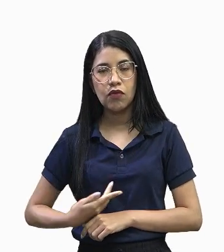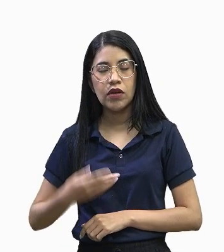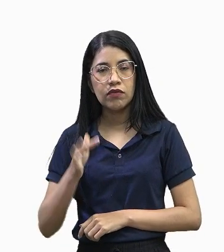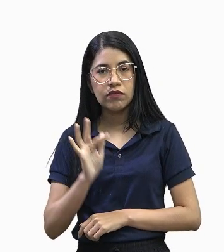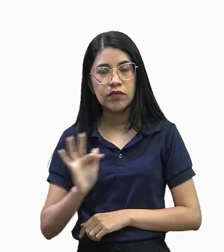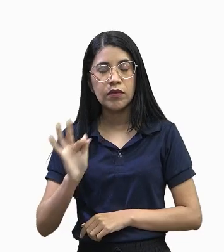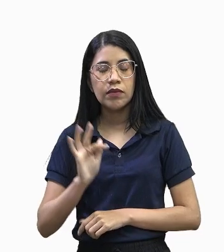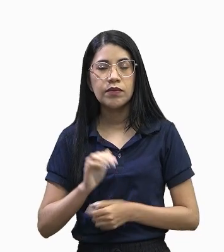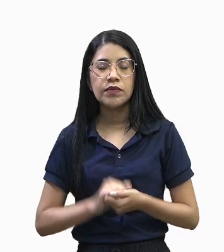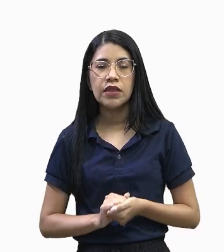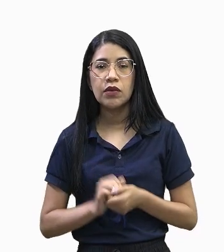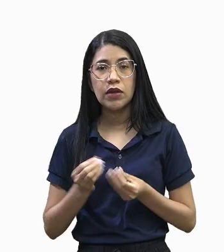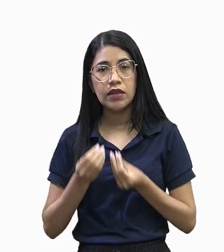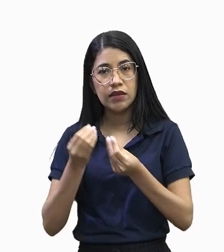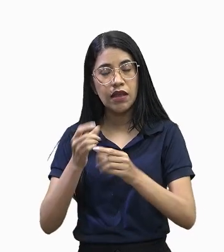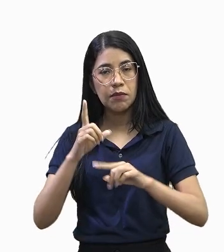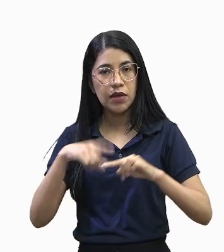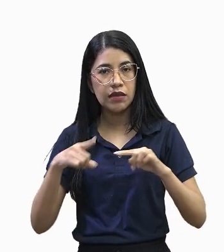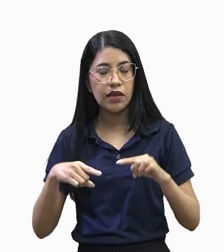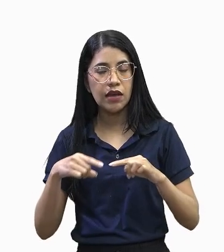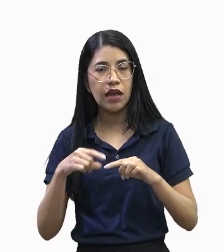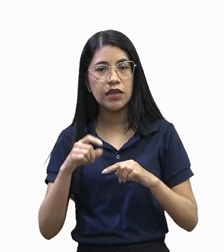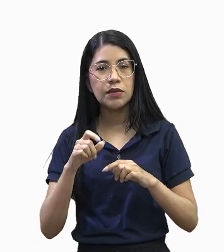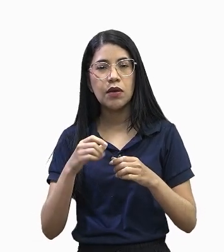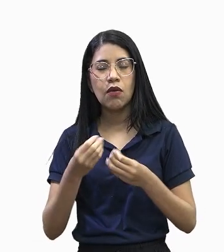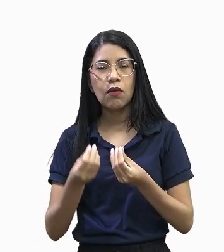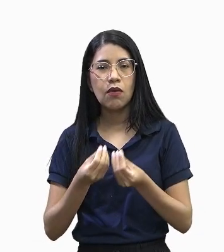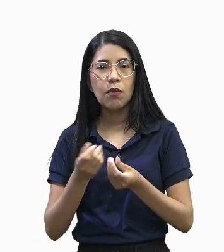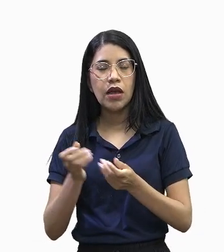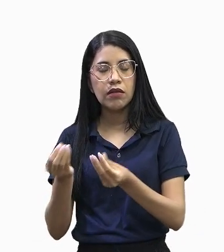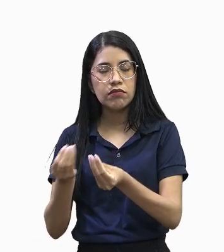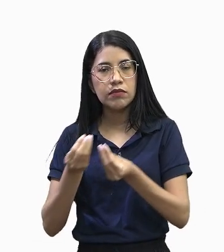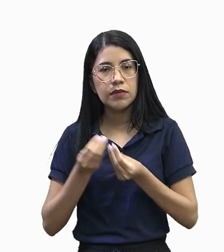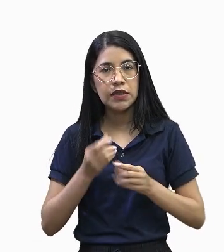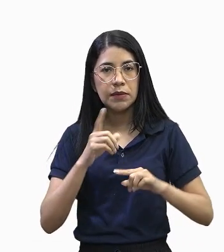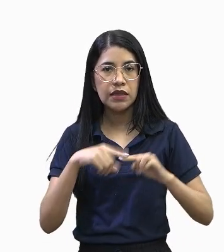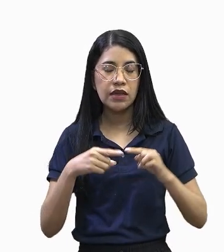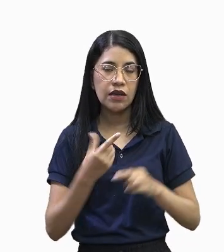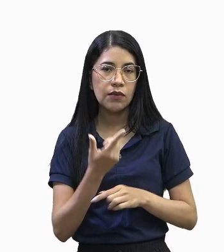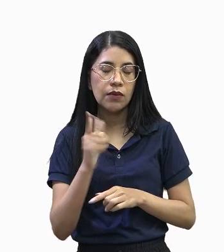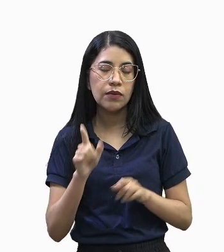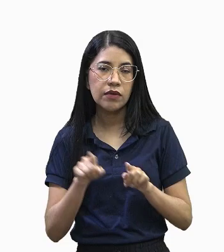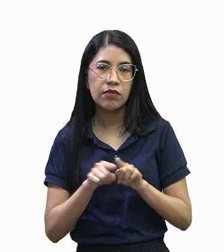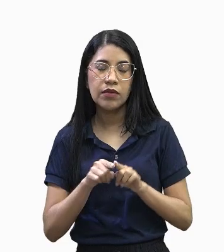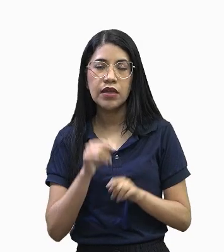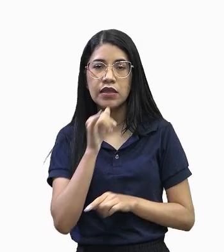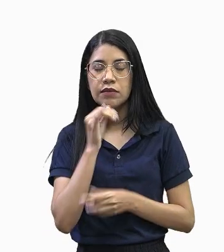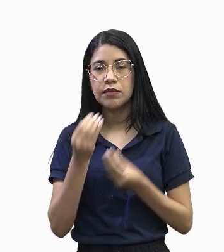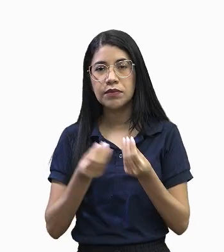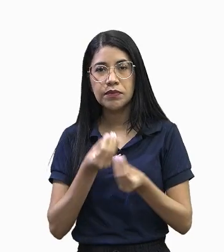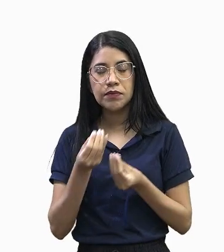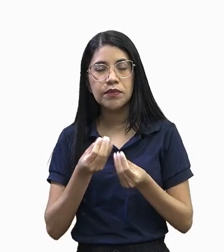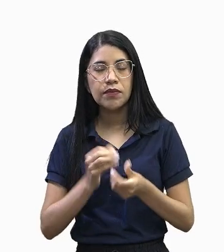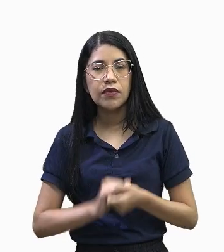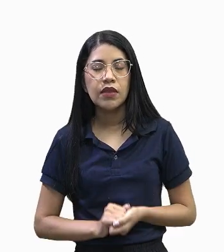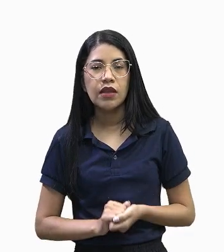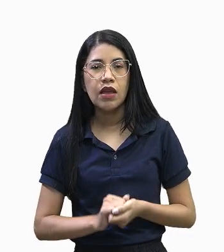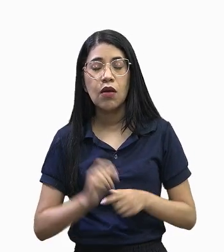é fornecer mercadoria a alguém em troca de outro produto. No caso, qual era a